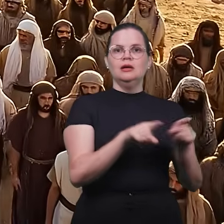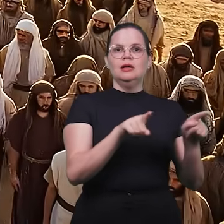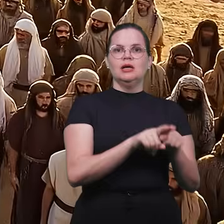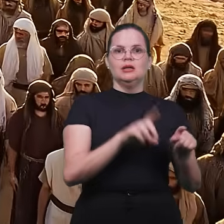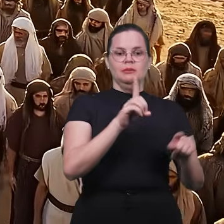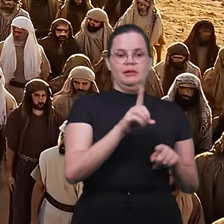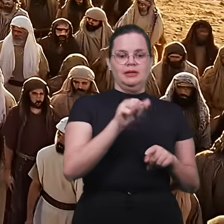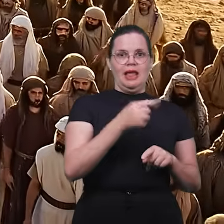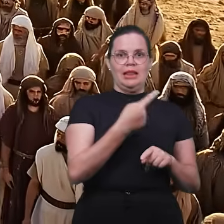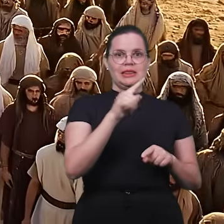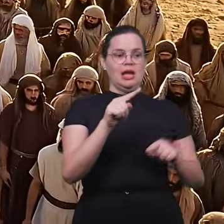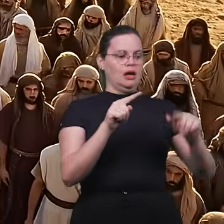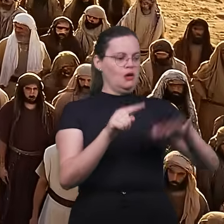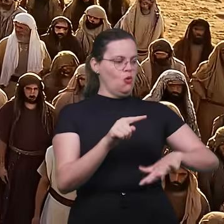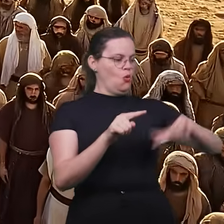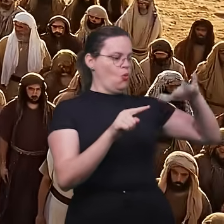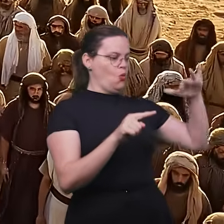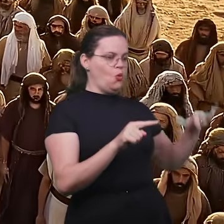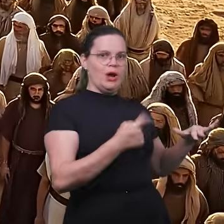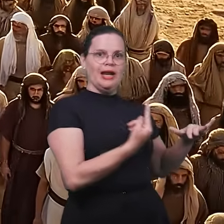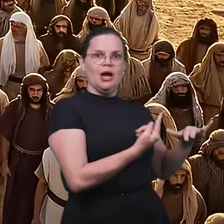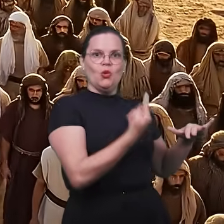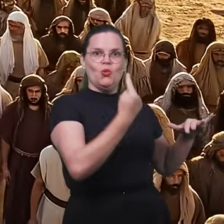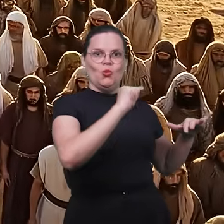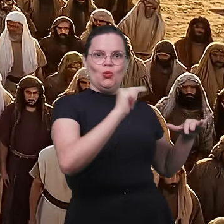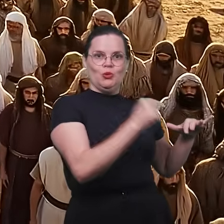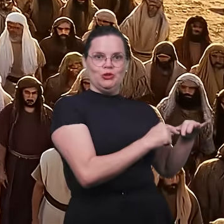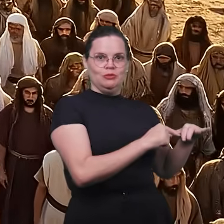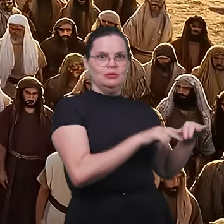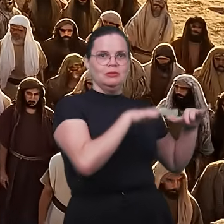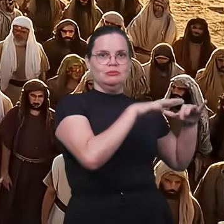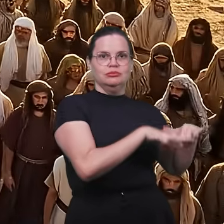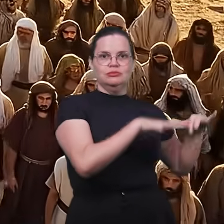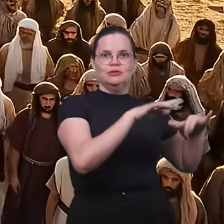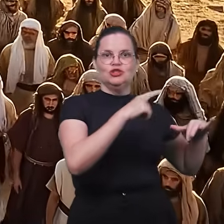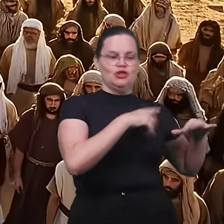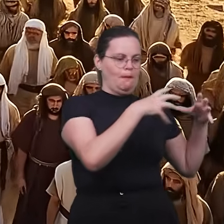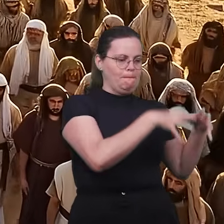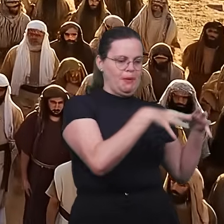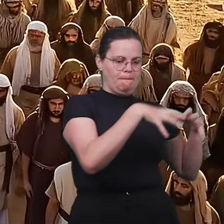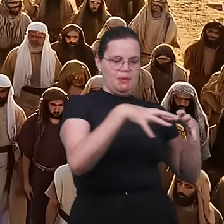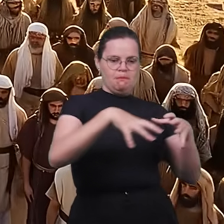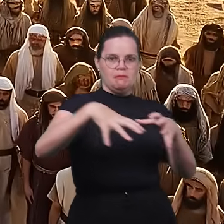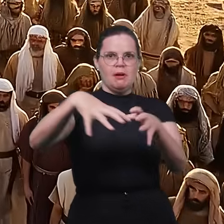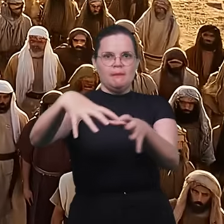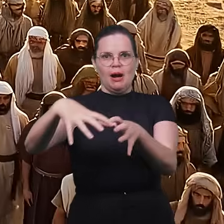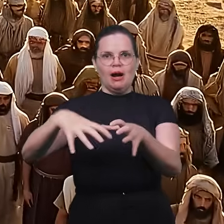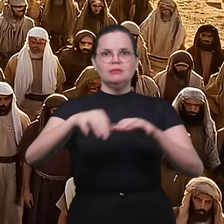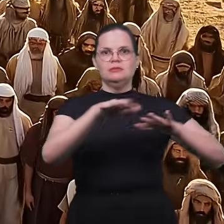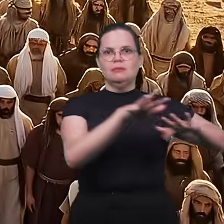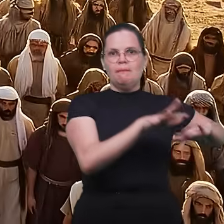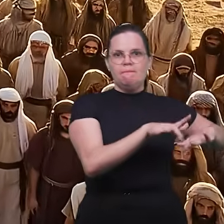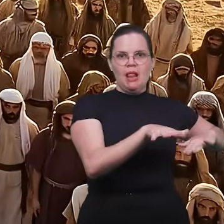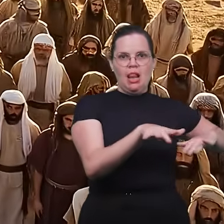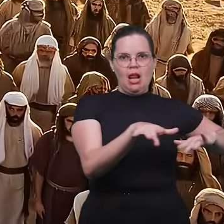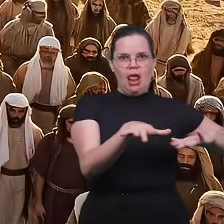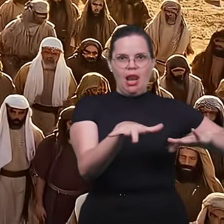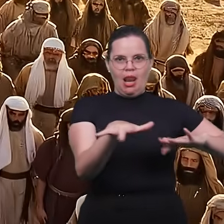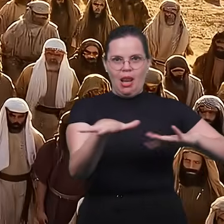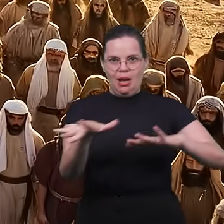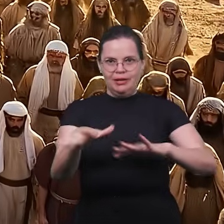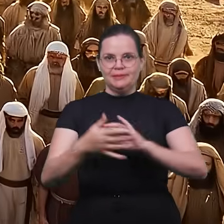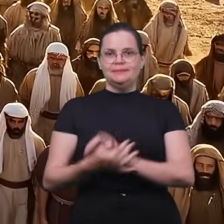na retaguarda. Assim caminhavam eles pelo deserto. Segundo a narrativa de Números,